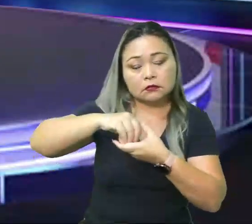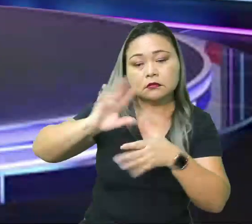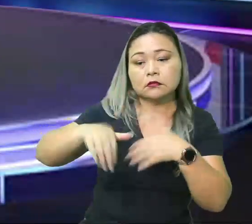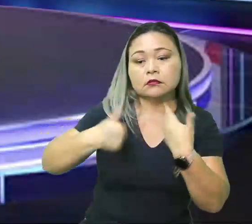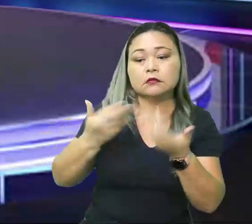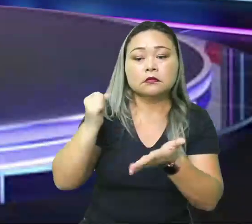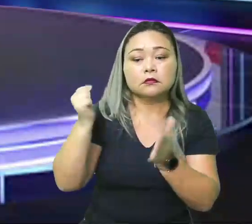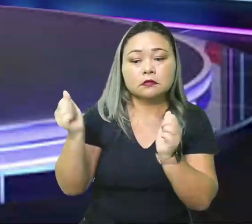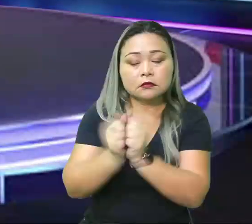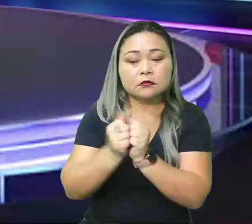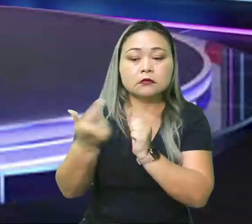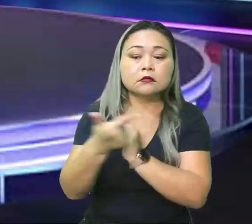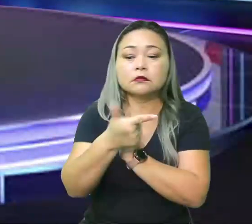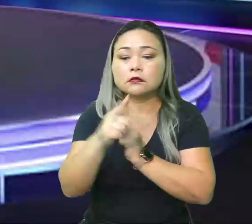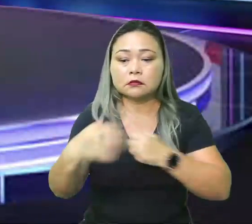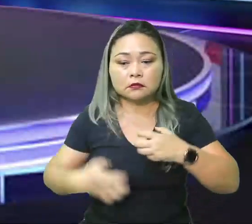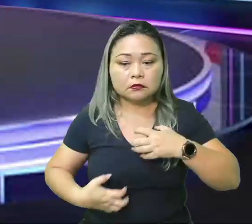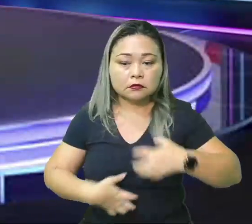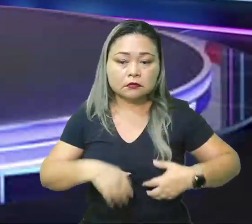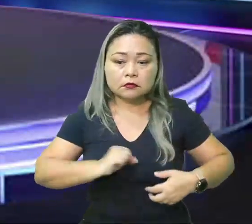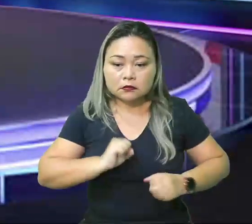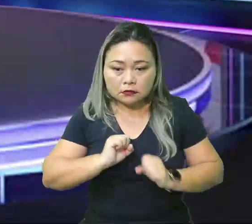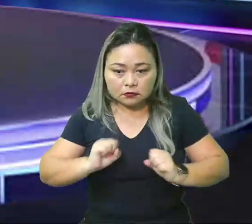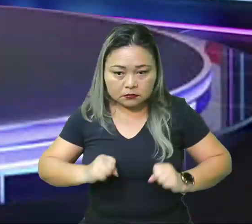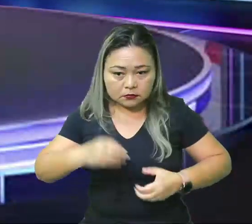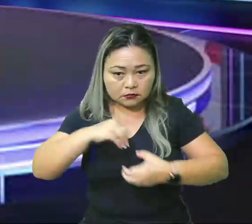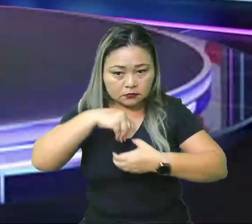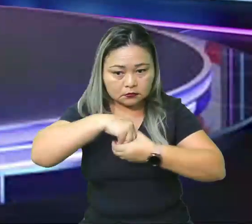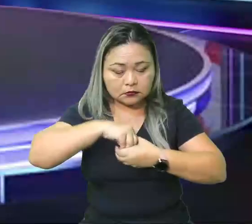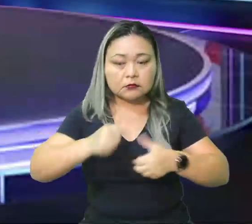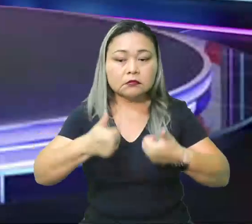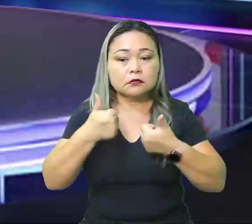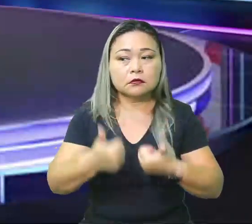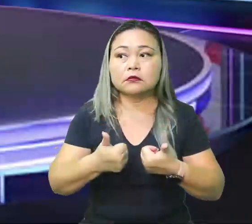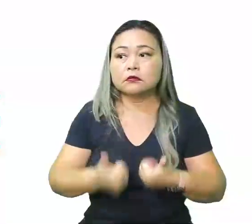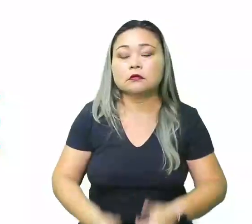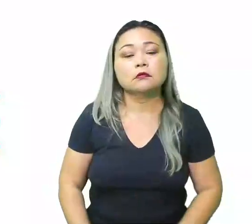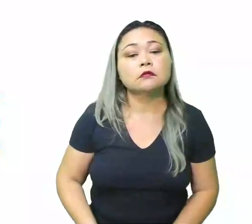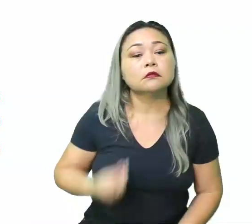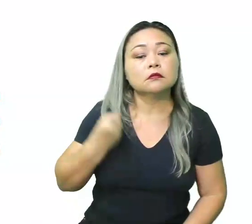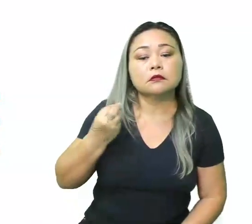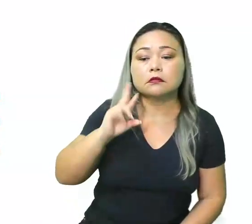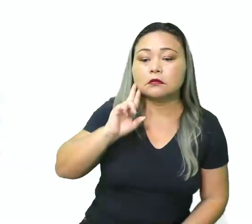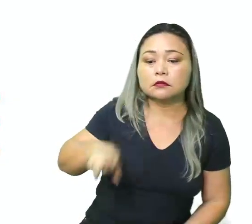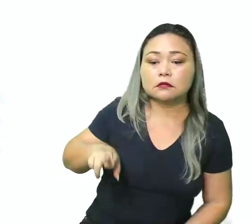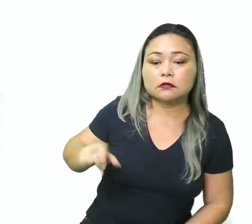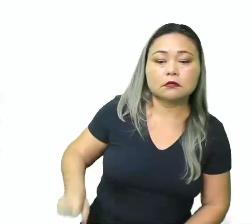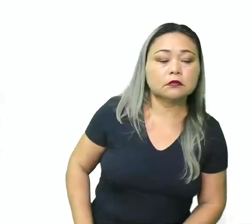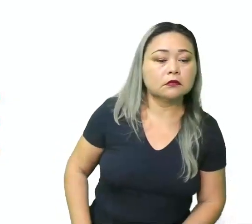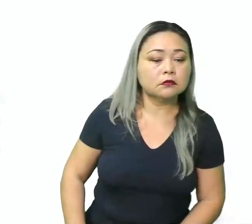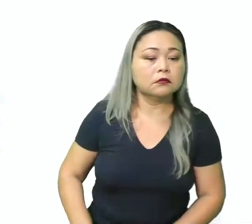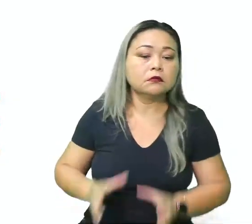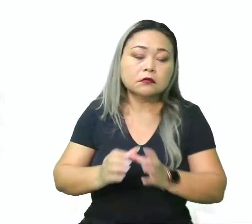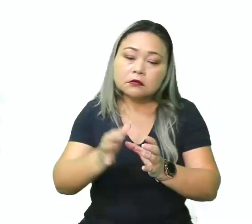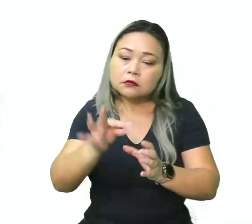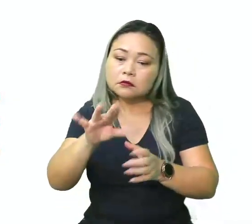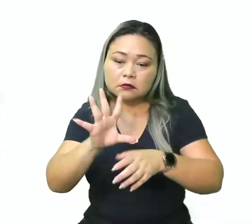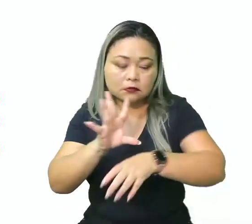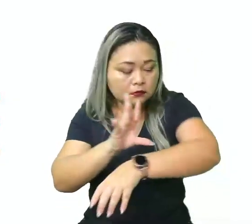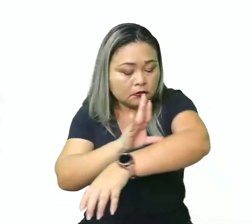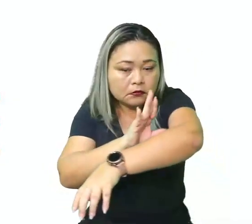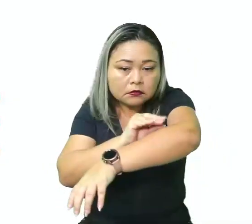né, juntamente com outros órgãos, um sistema, tá bom? Então, como é que ficou lá a nossa resposta? Conjunto de